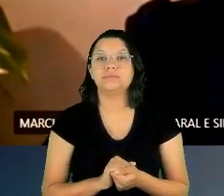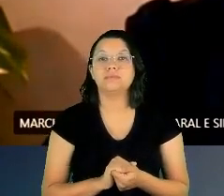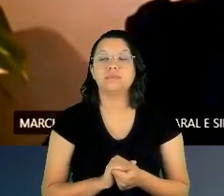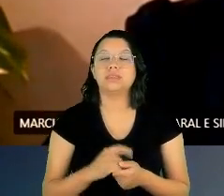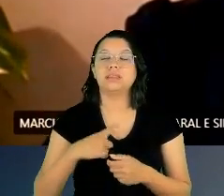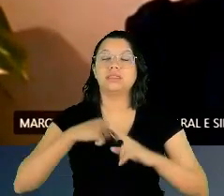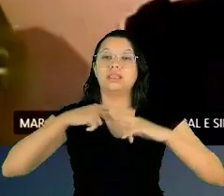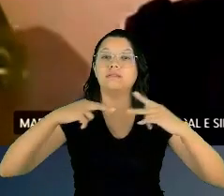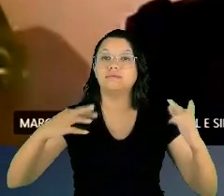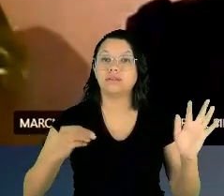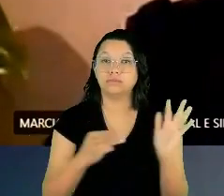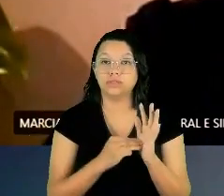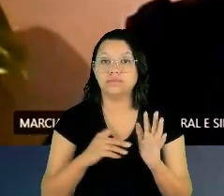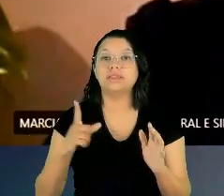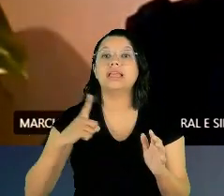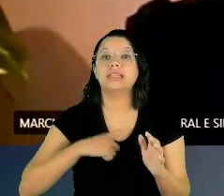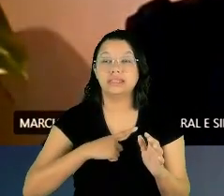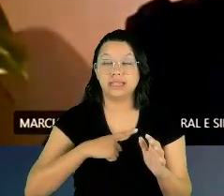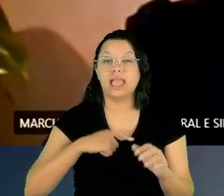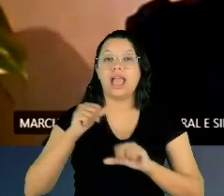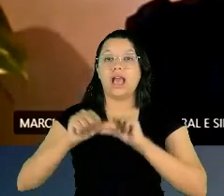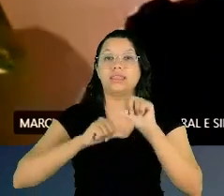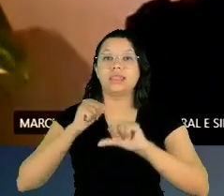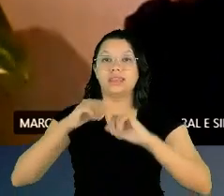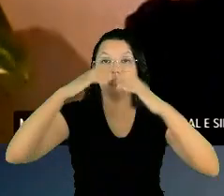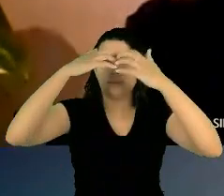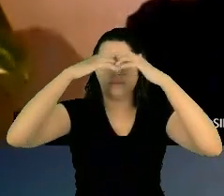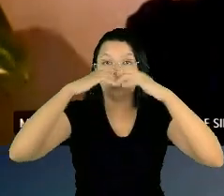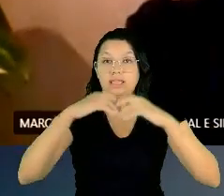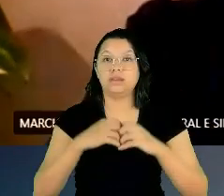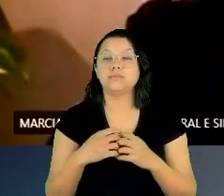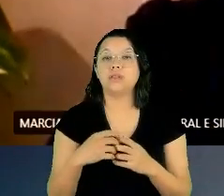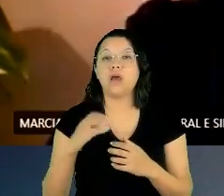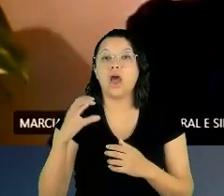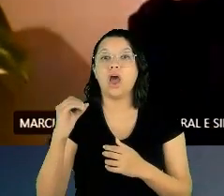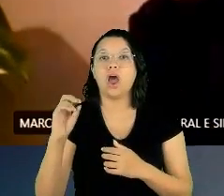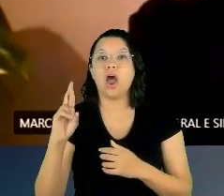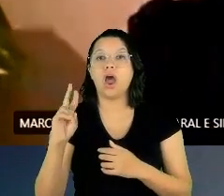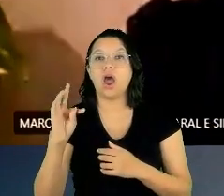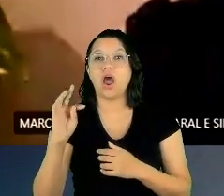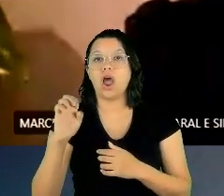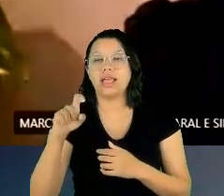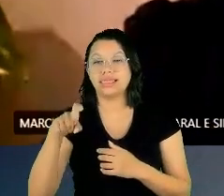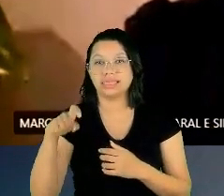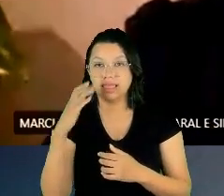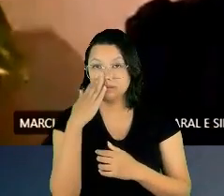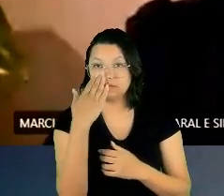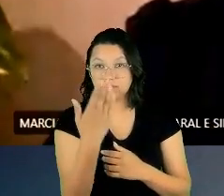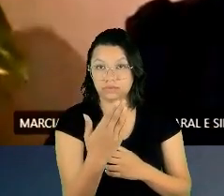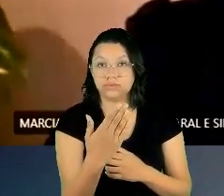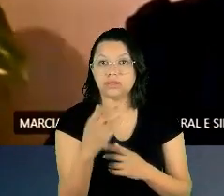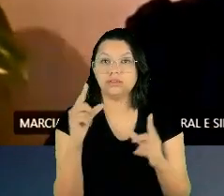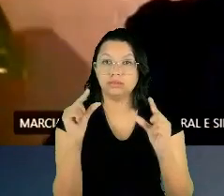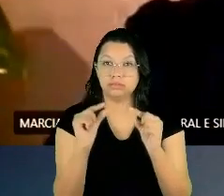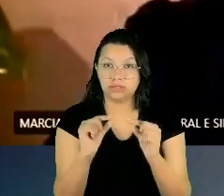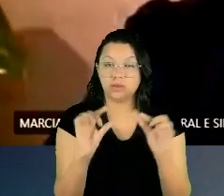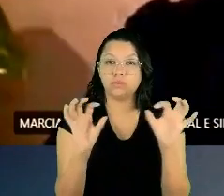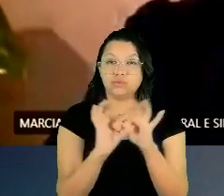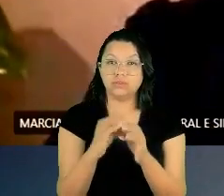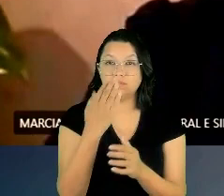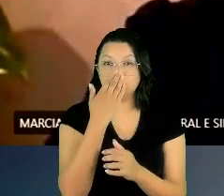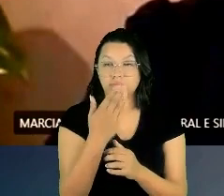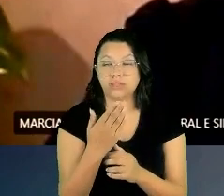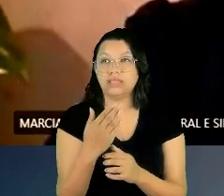psicopatia. Ele é multifatorial. E eles têm alteração neuroanatômica, né? O córtex pré-frontal é menor, eles têm alterações de